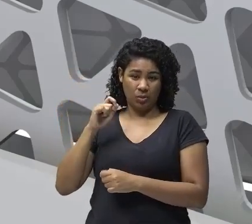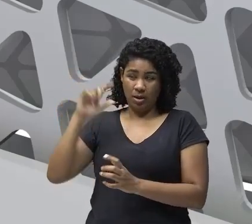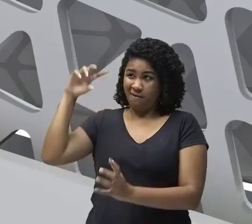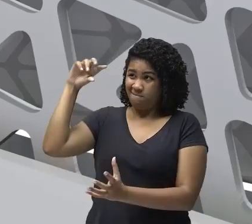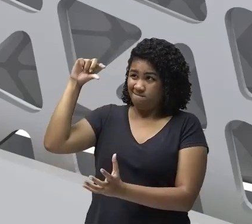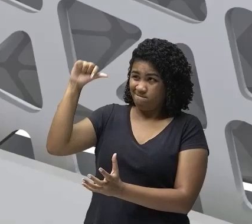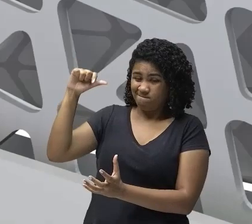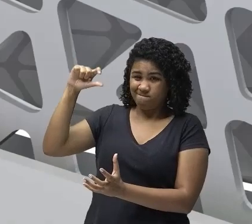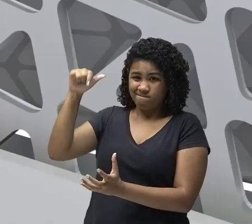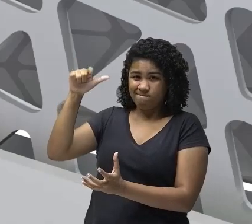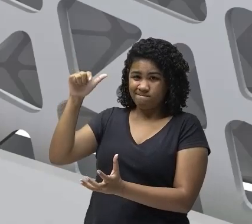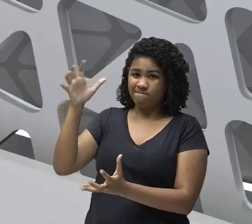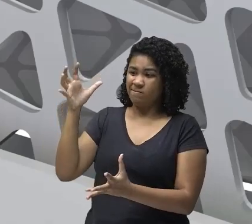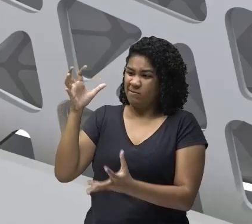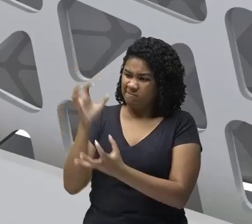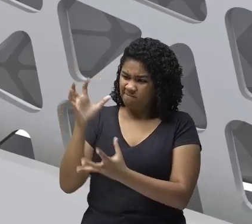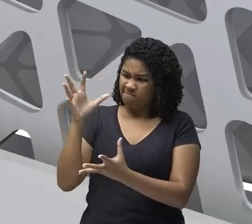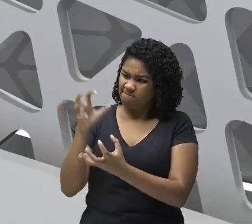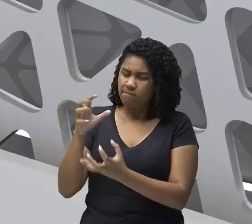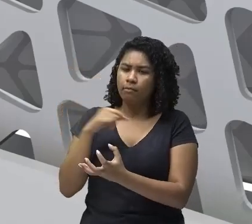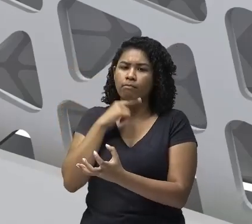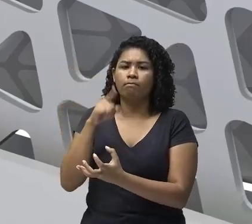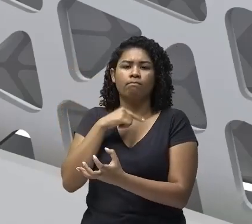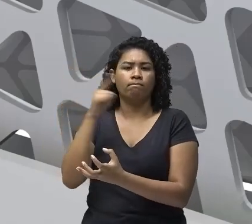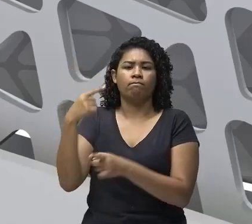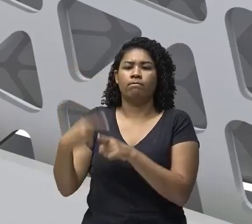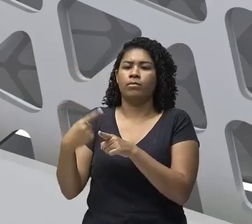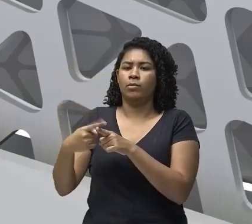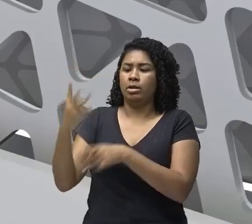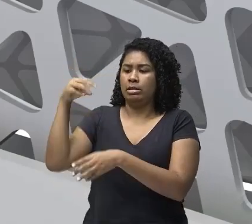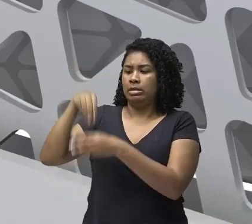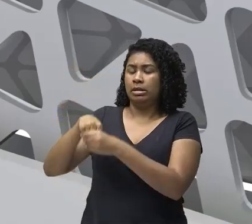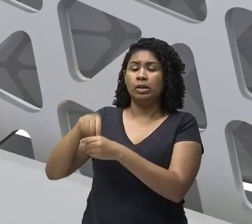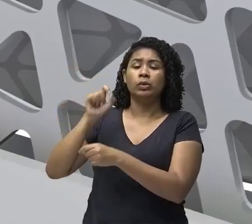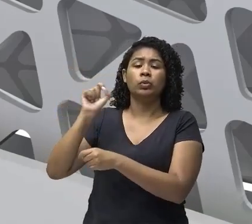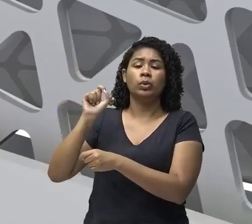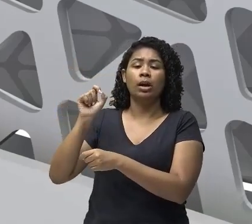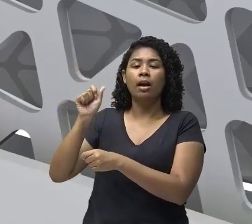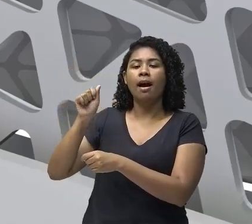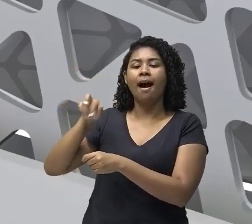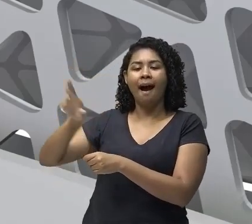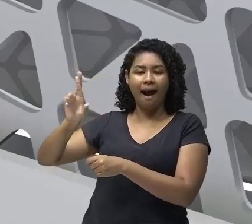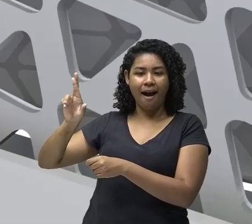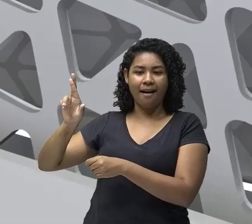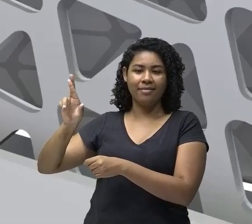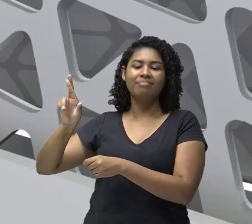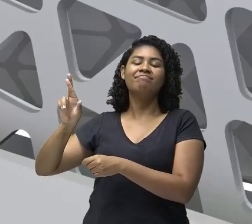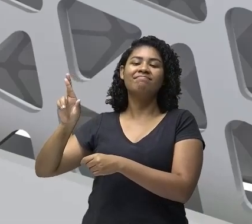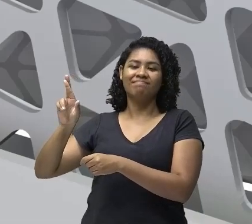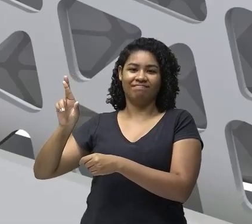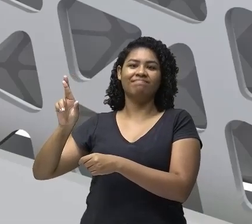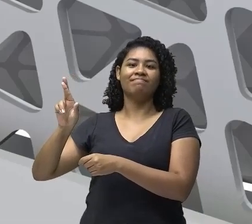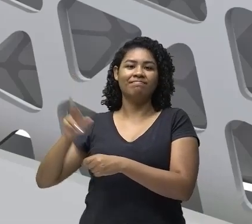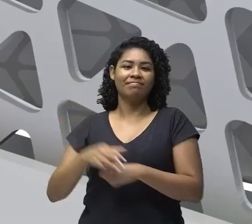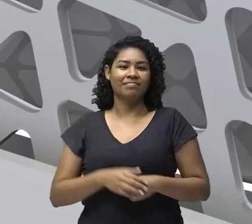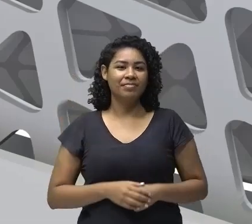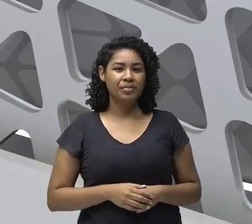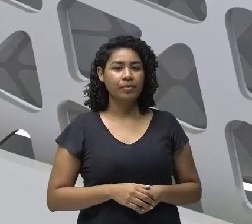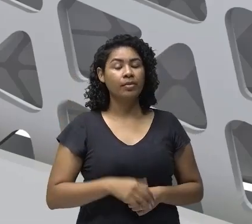tampar a garrafa e tentar amassar, você não vai conseguir, porque tem ar lá dentro. Olha aí